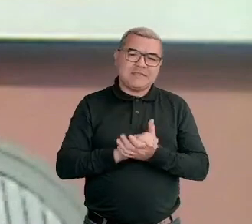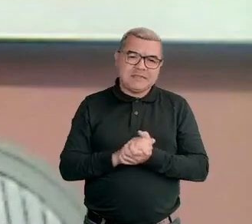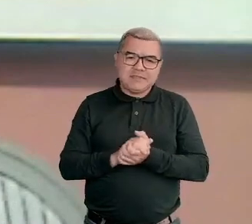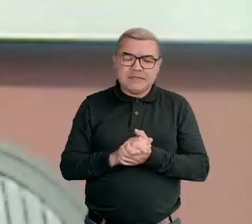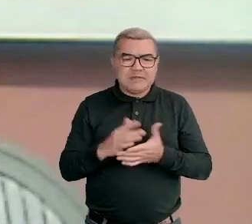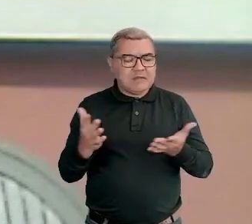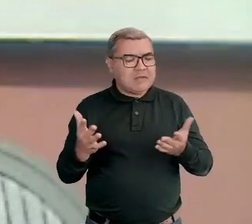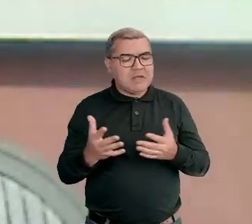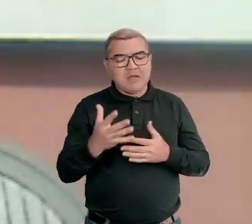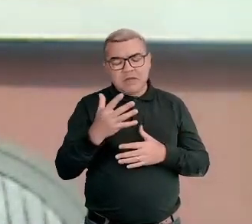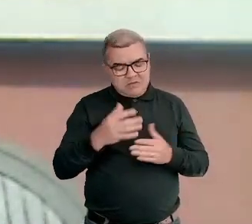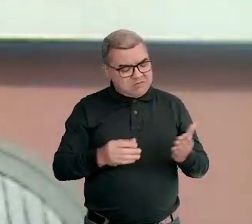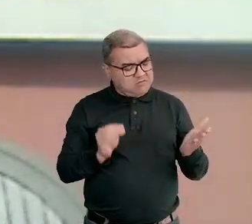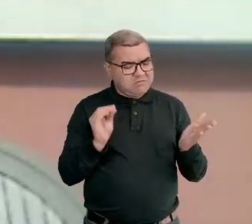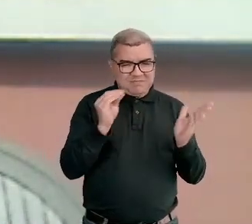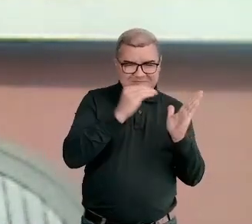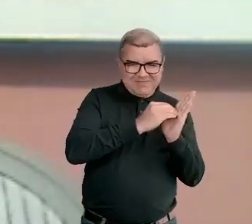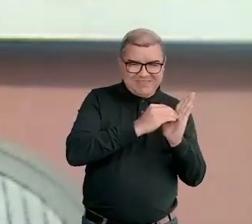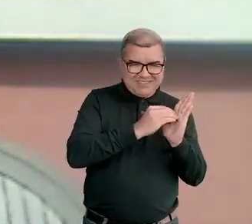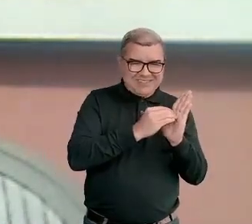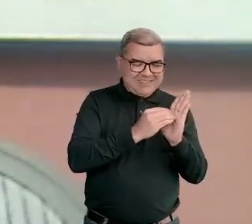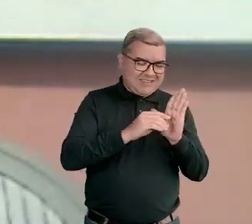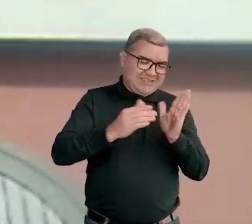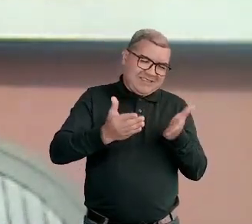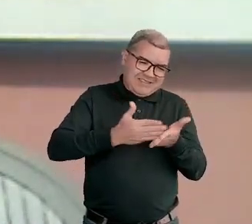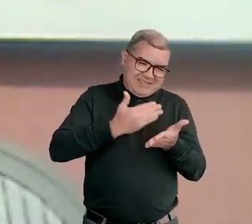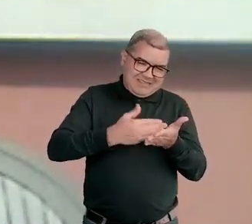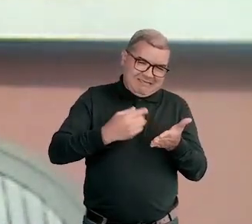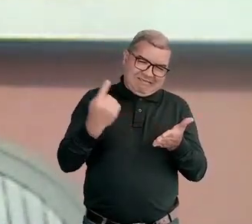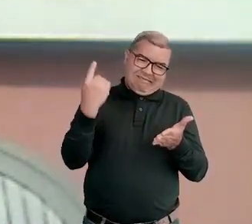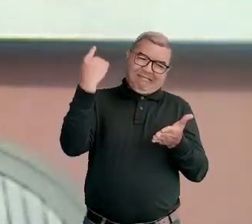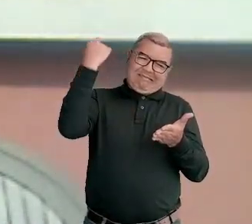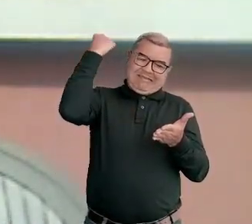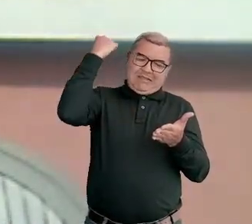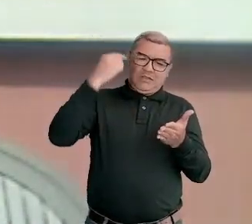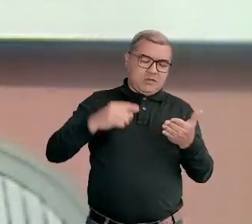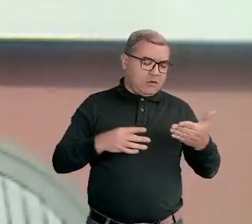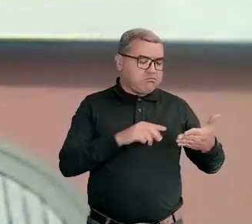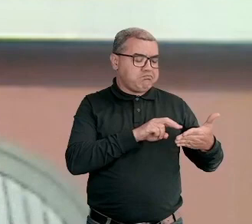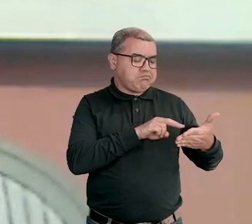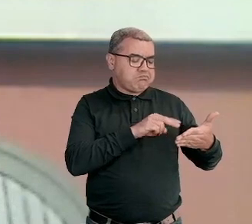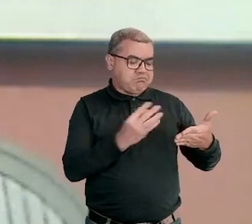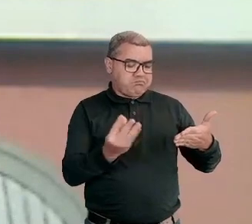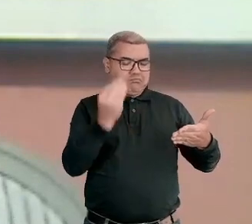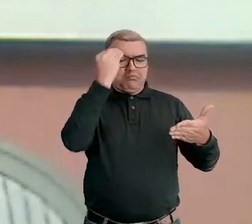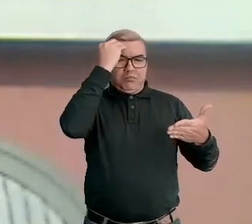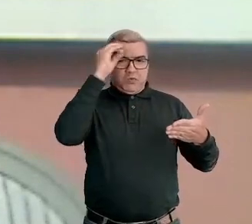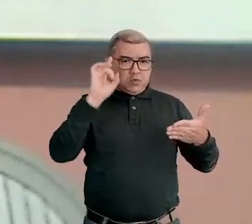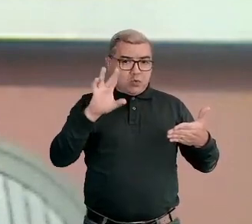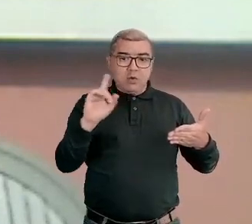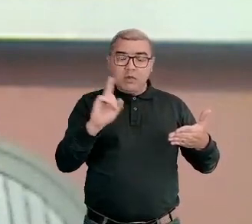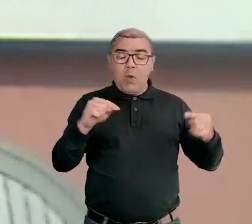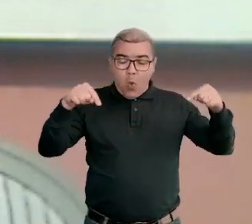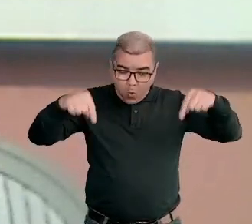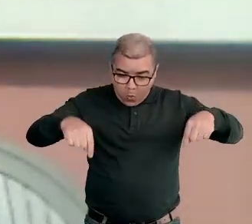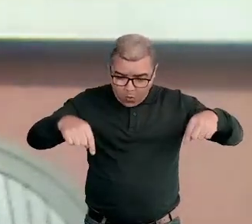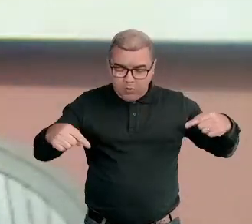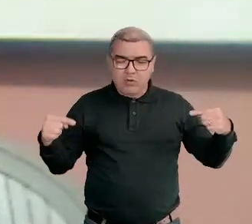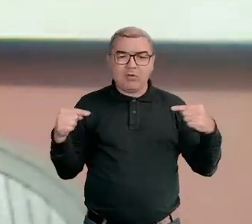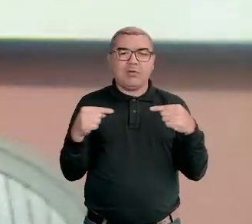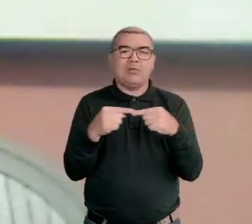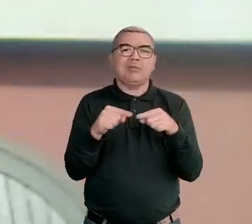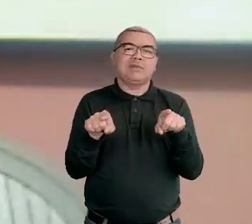só inesquecível como registro histórico, é resgatável como algo para nosso dia a dia